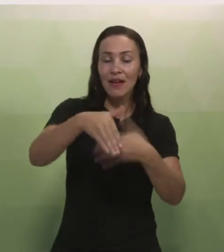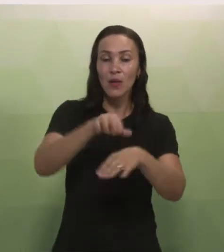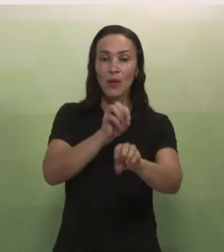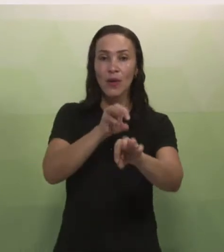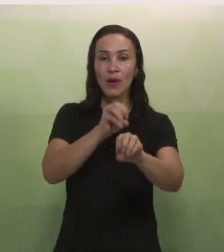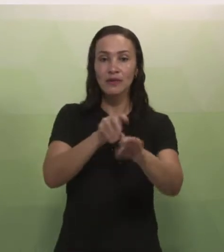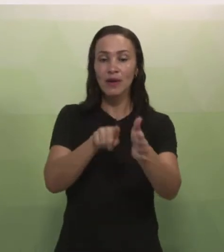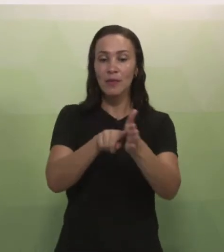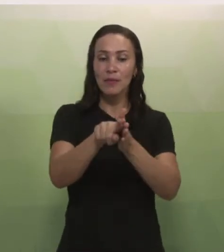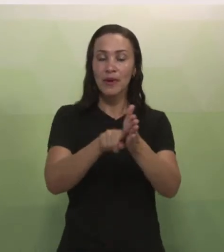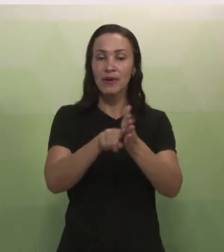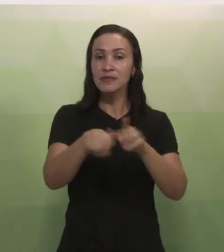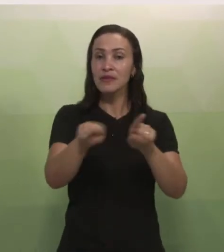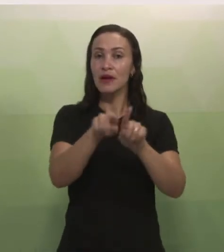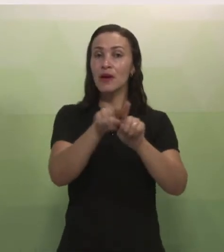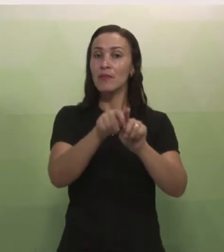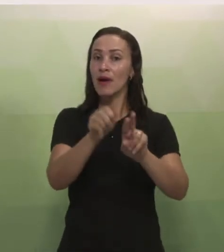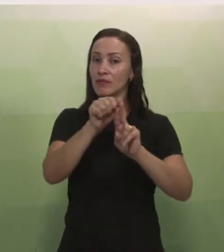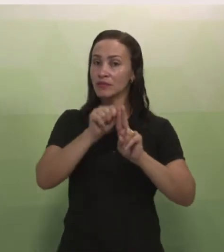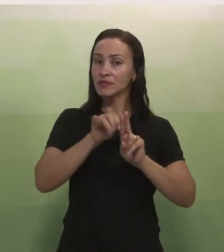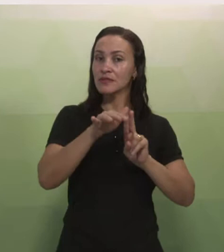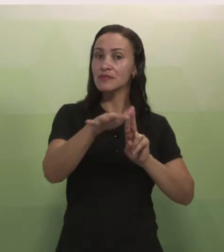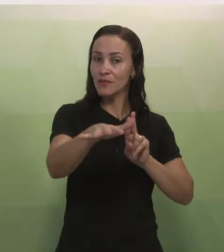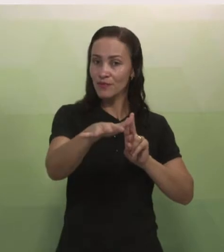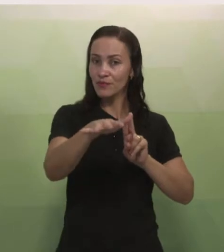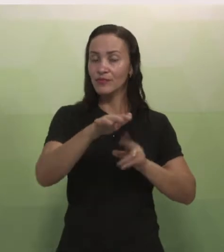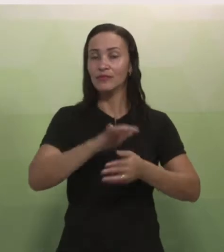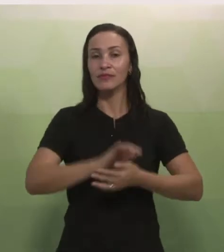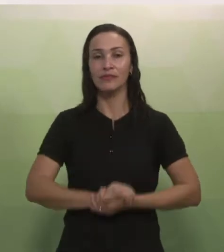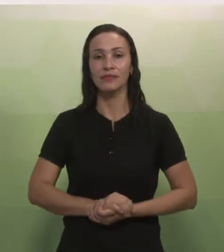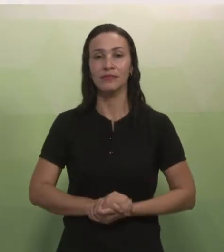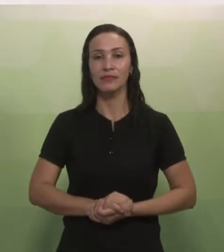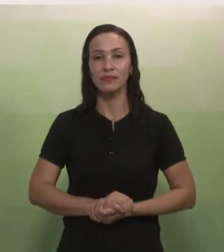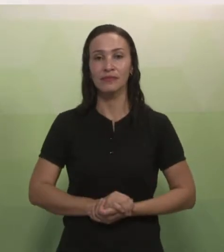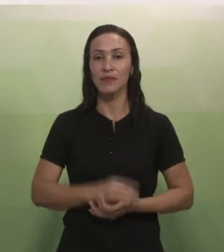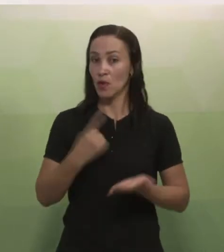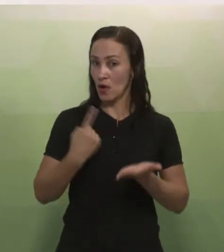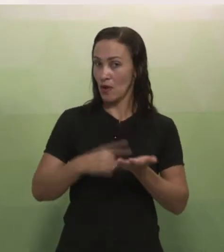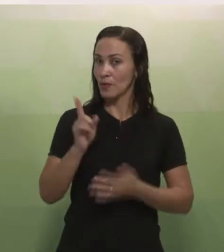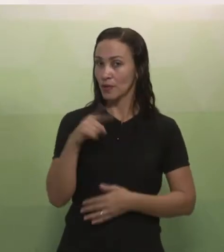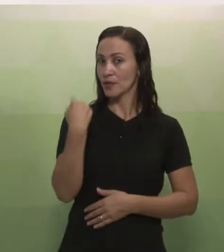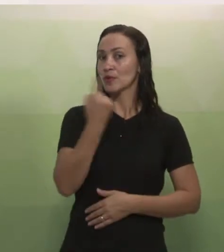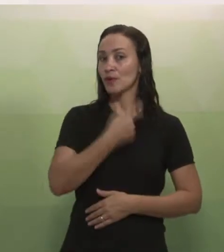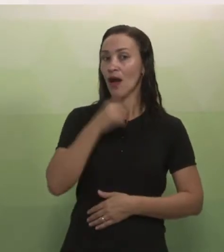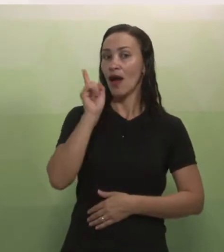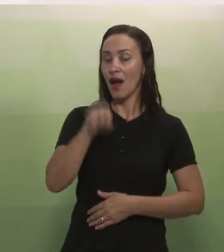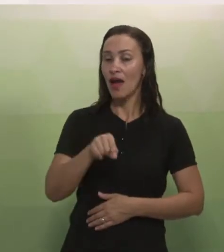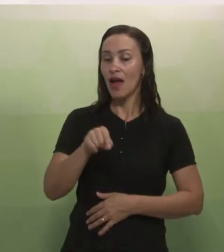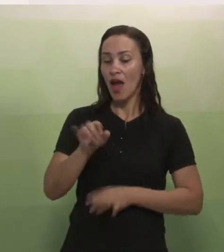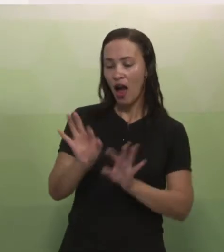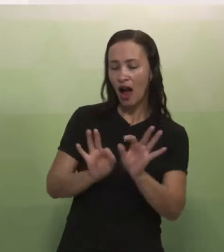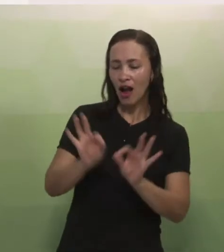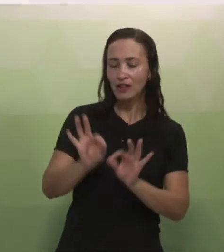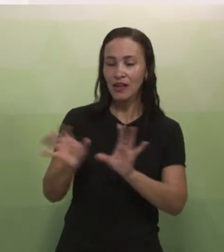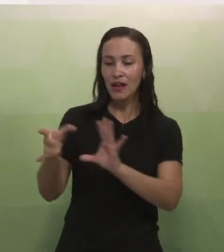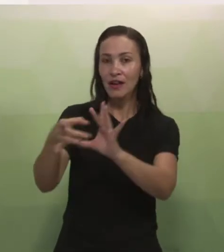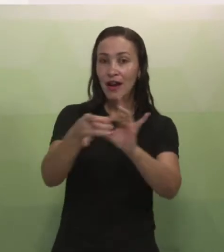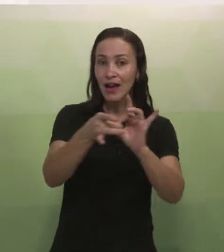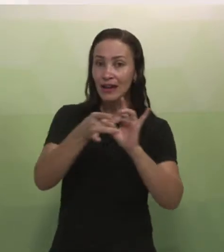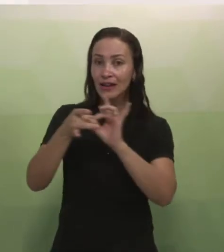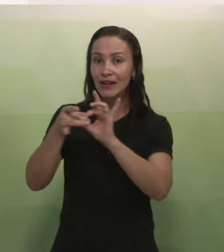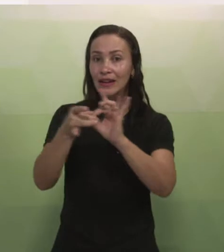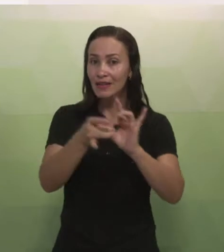a pesquisa e a extensão. Então, nosso compromisso é em articular,